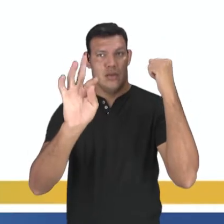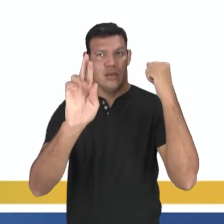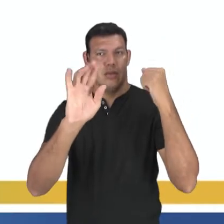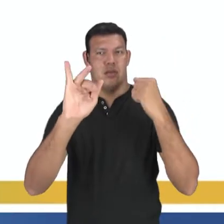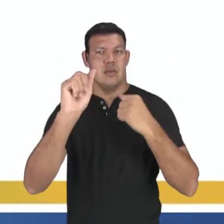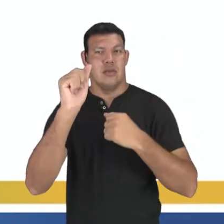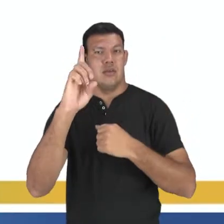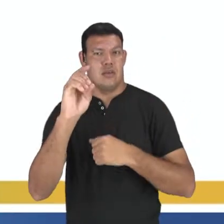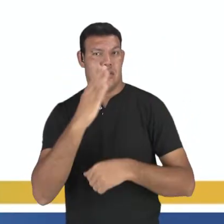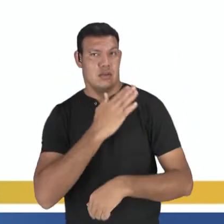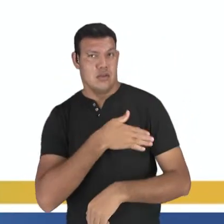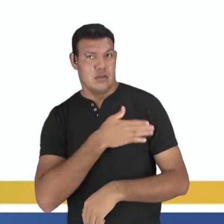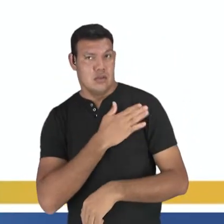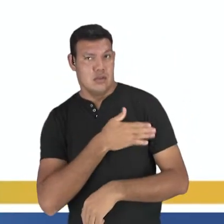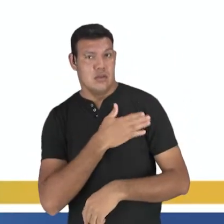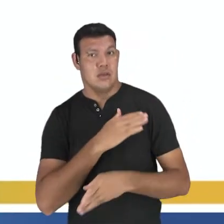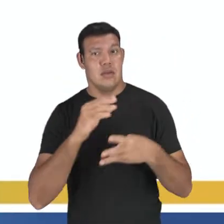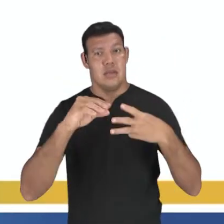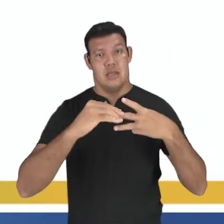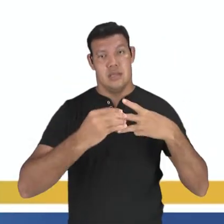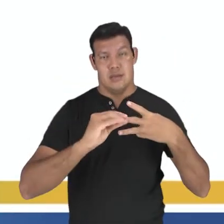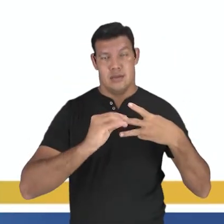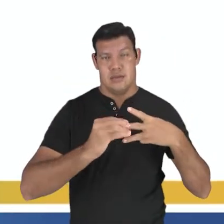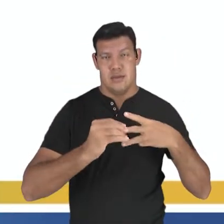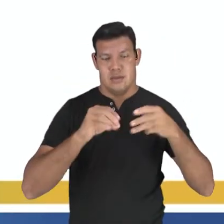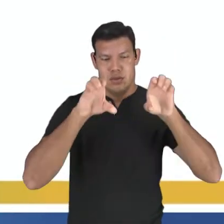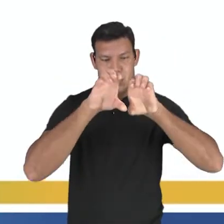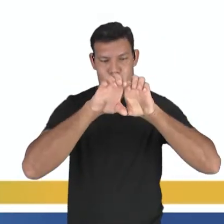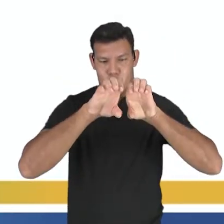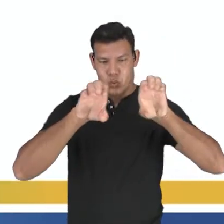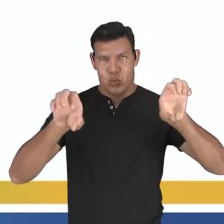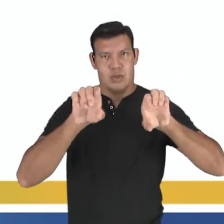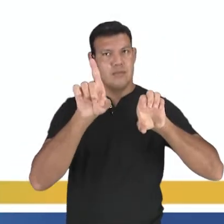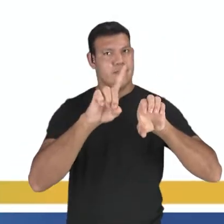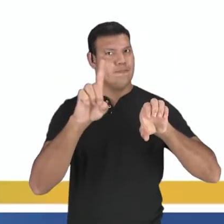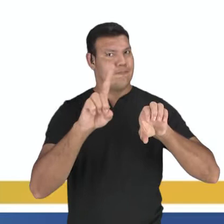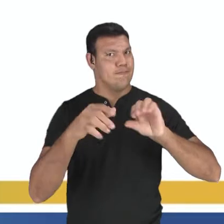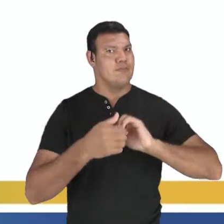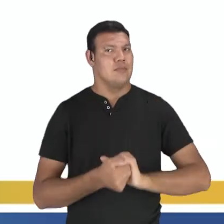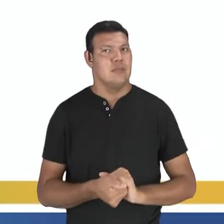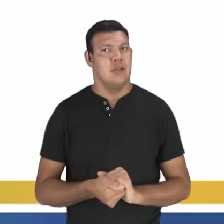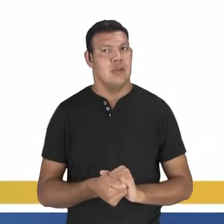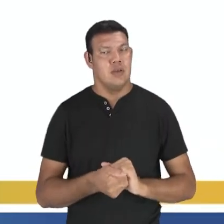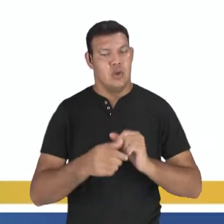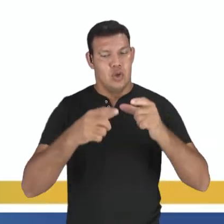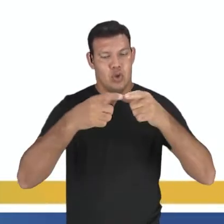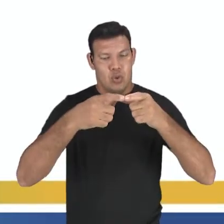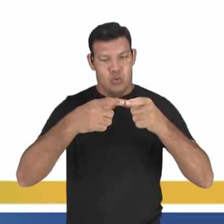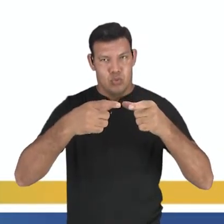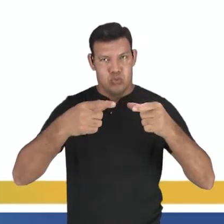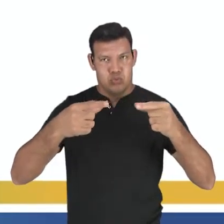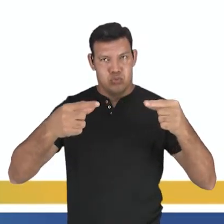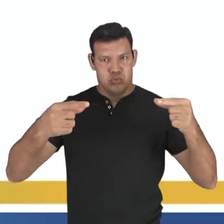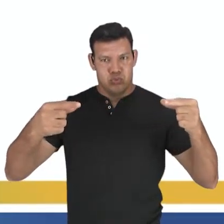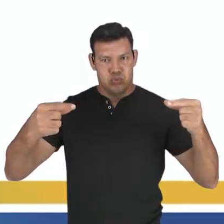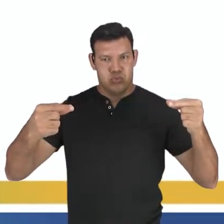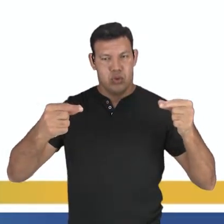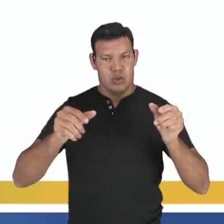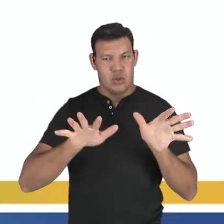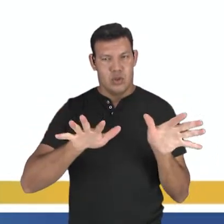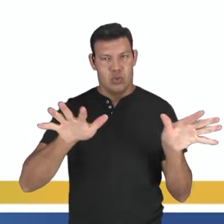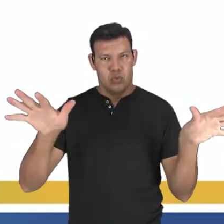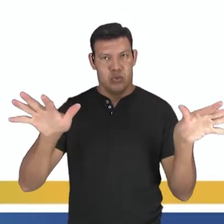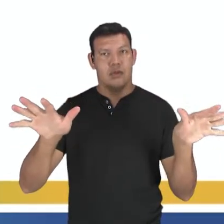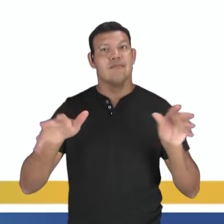cardíaco, a diferença é que as células não vão ser mais cilíndricas, dessa vez elas vão ser alongadas e